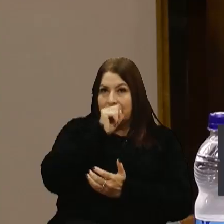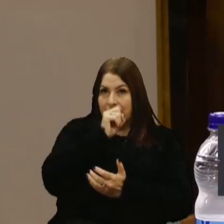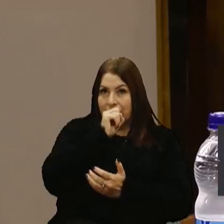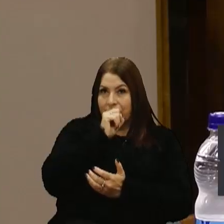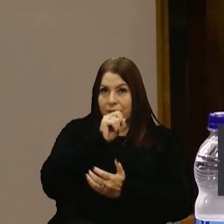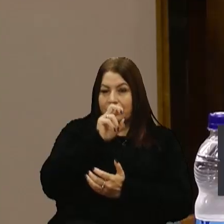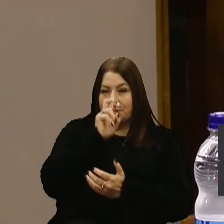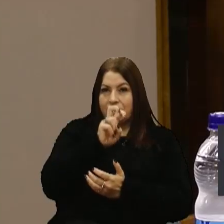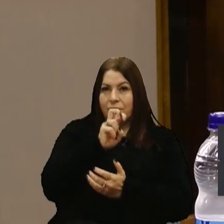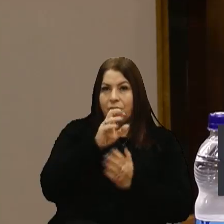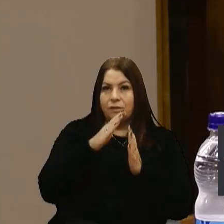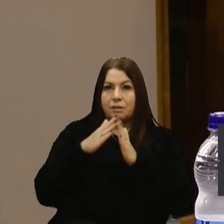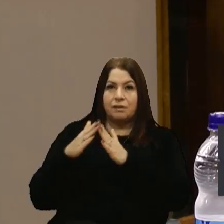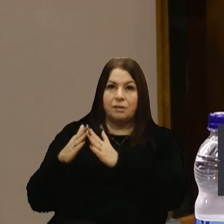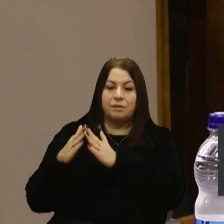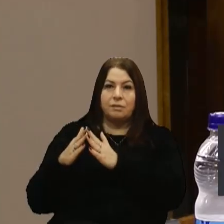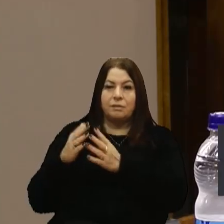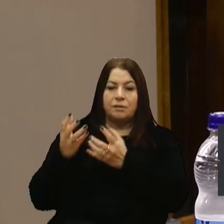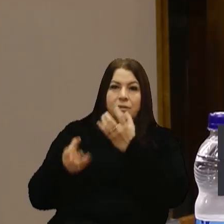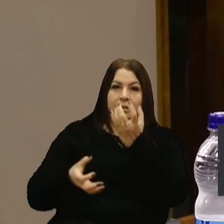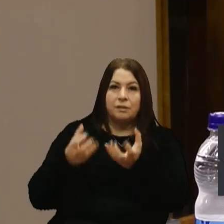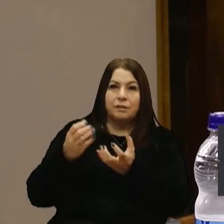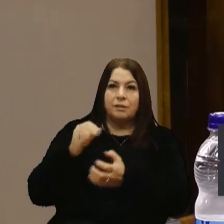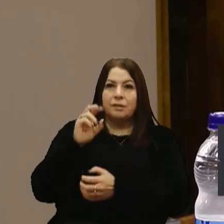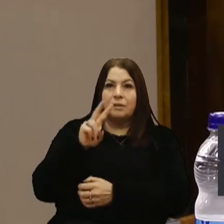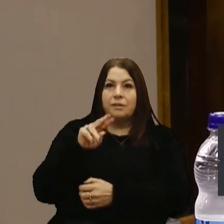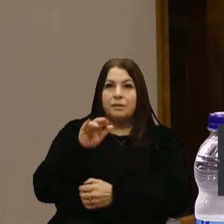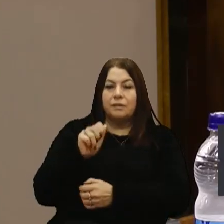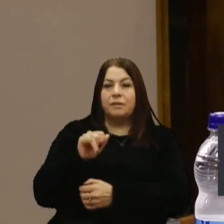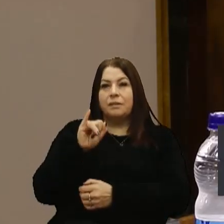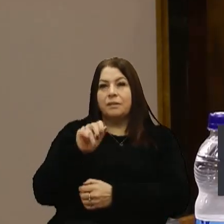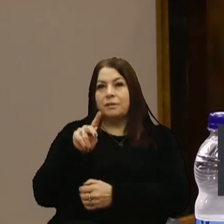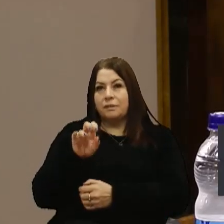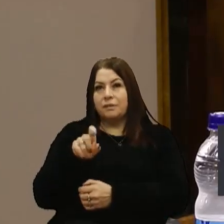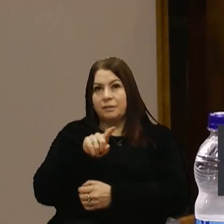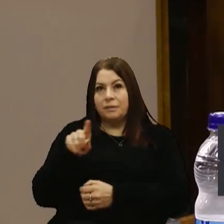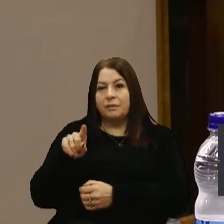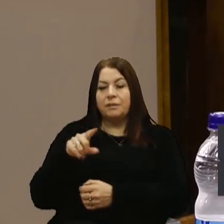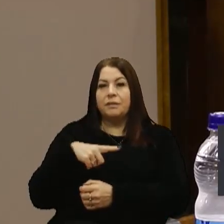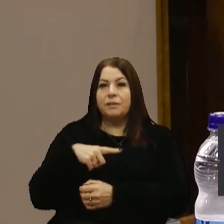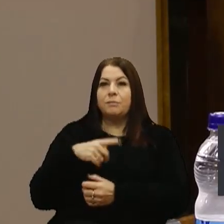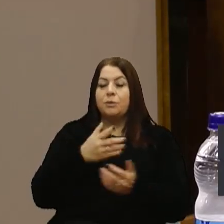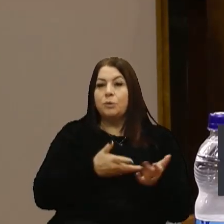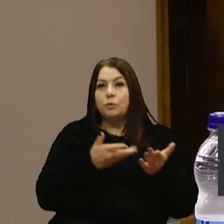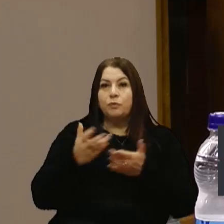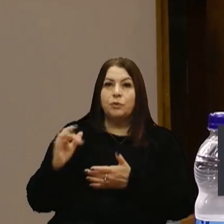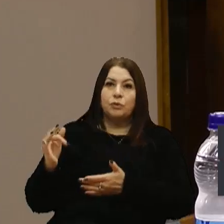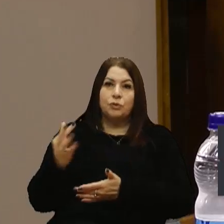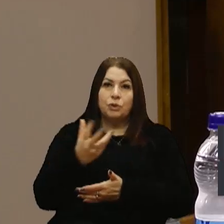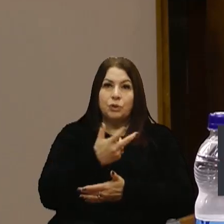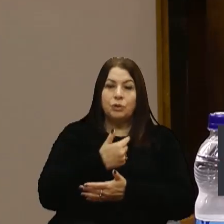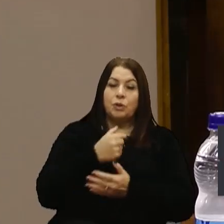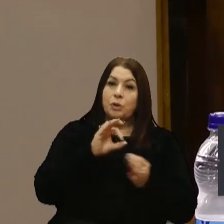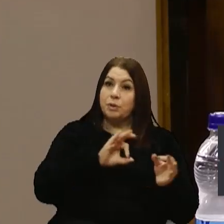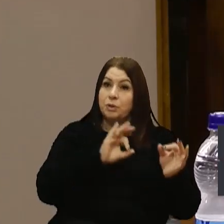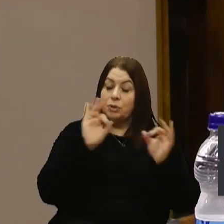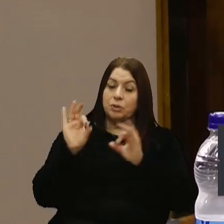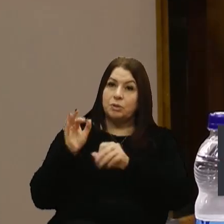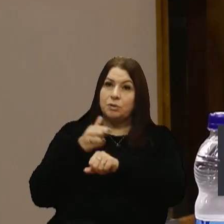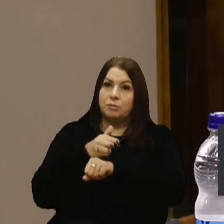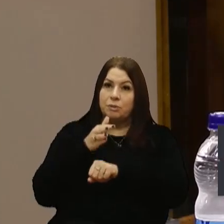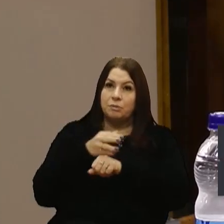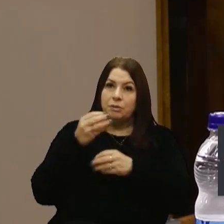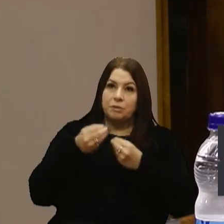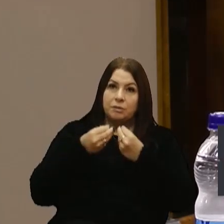das 5 moradias que pegou fogo ali no Vila IP, né? Inclusive, quero estender o convite a todos aí que estão assistindo para participar